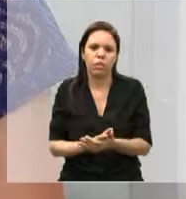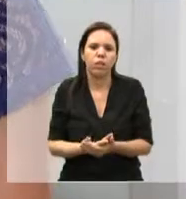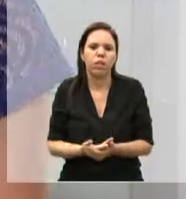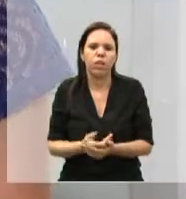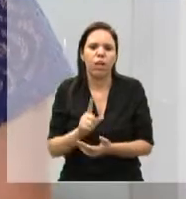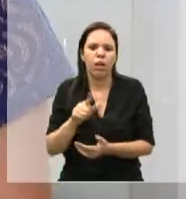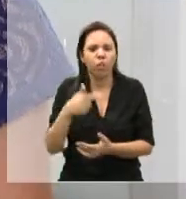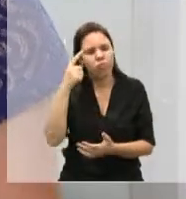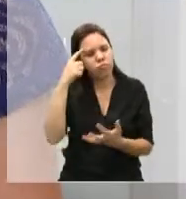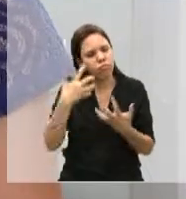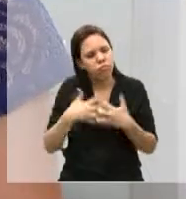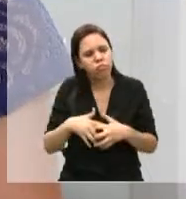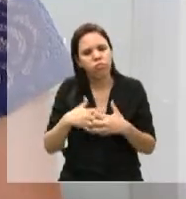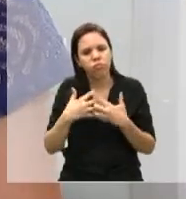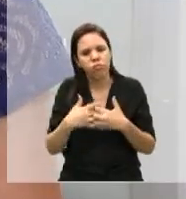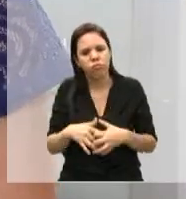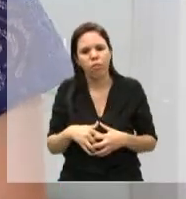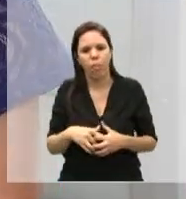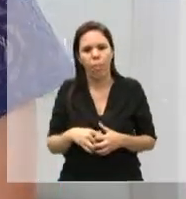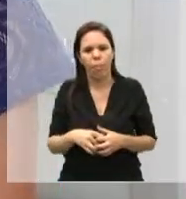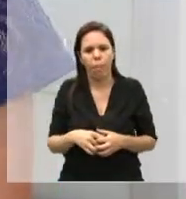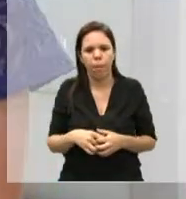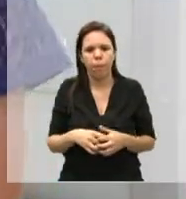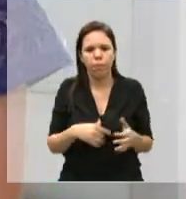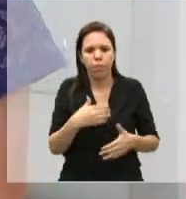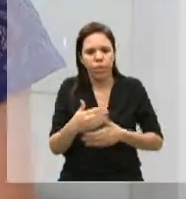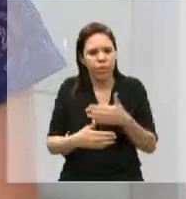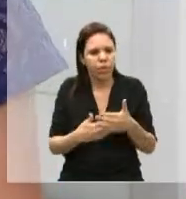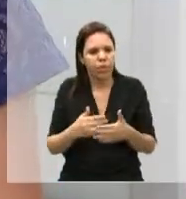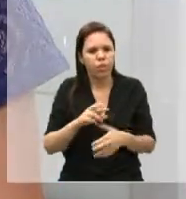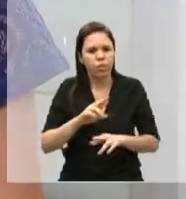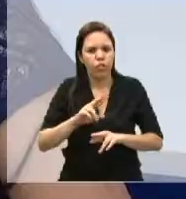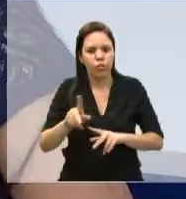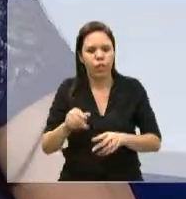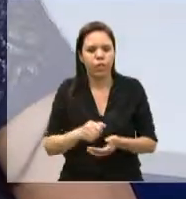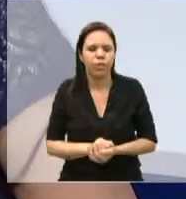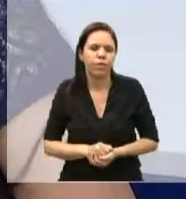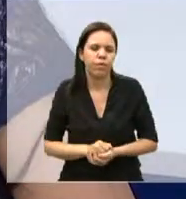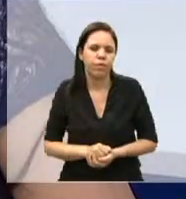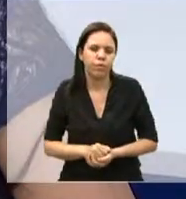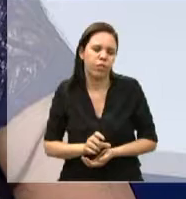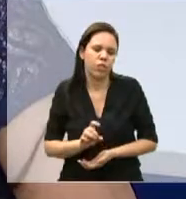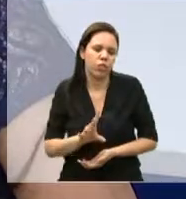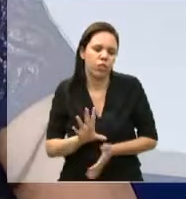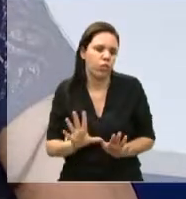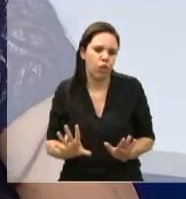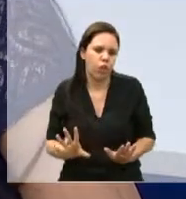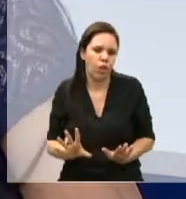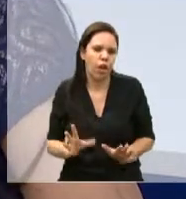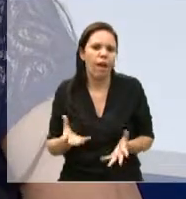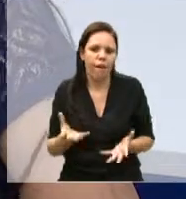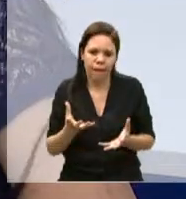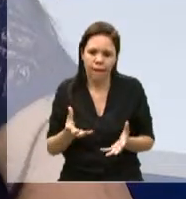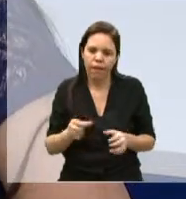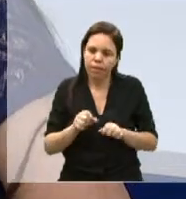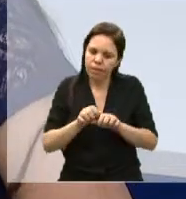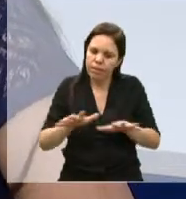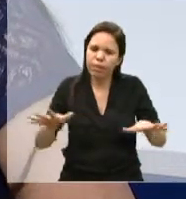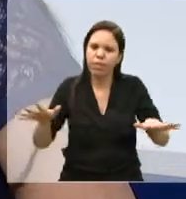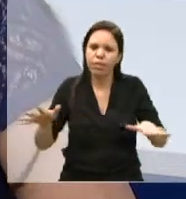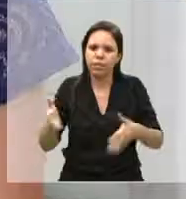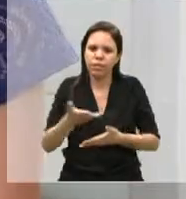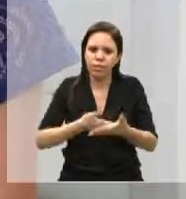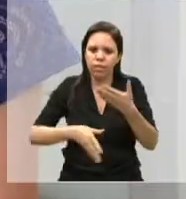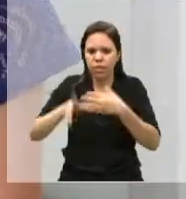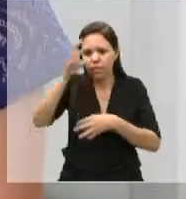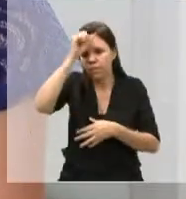são reflexões, é um posicionamento totalmente diferente. E não é só isso, ela quer compartilhar o que